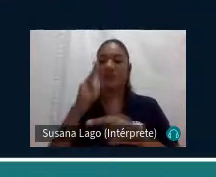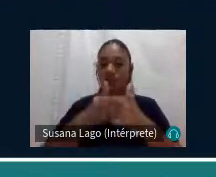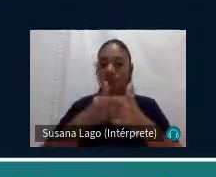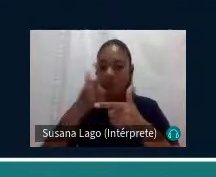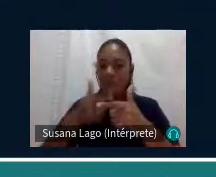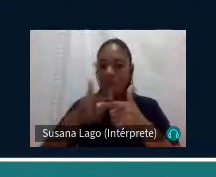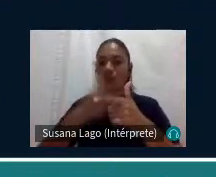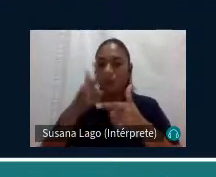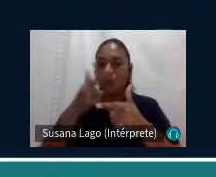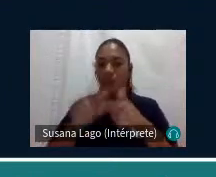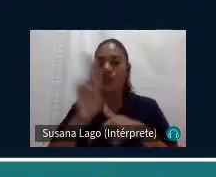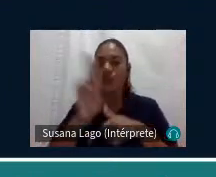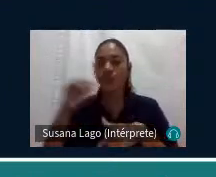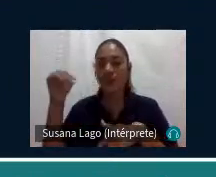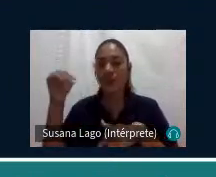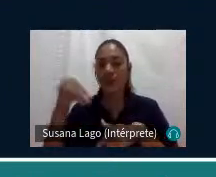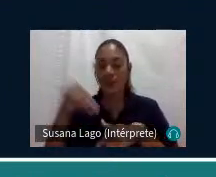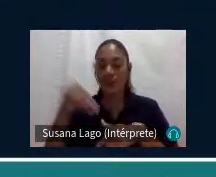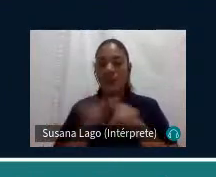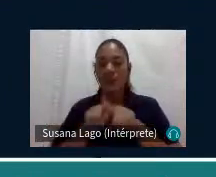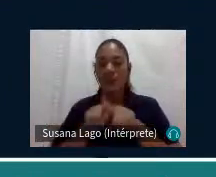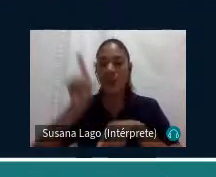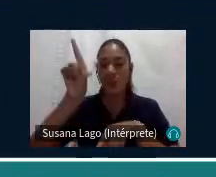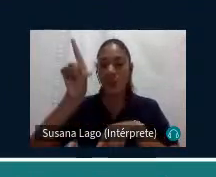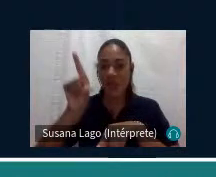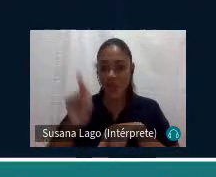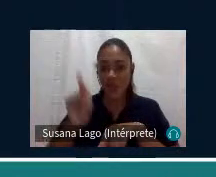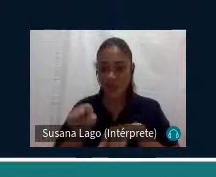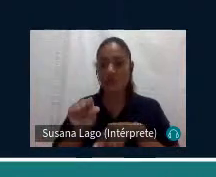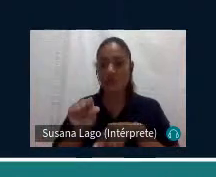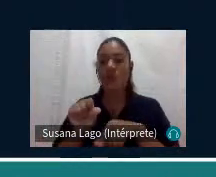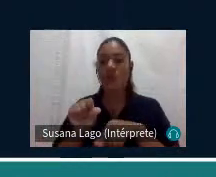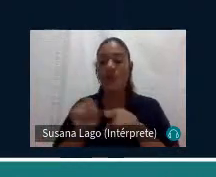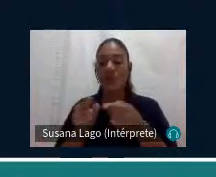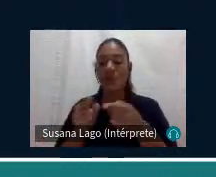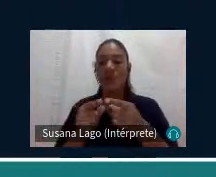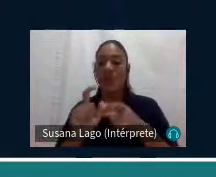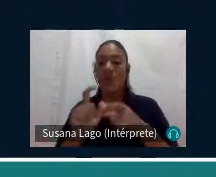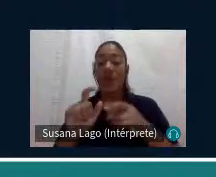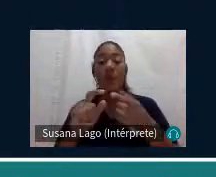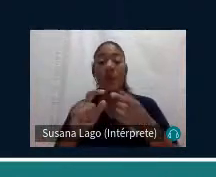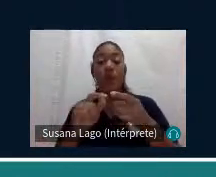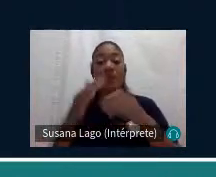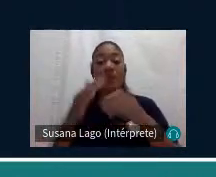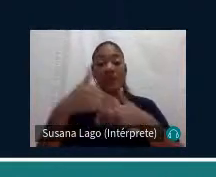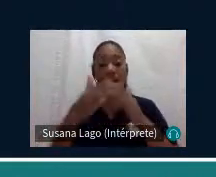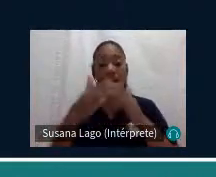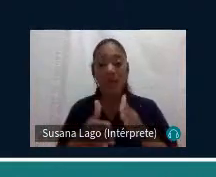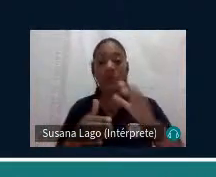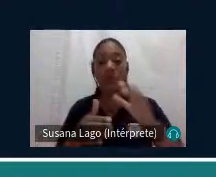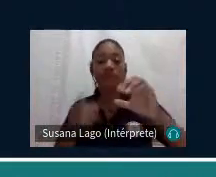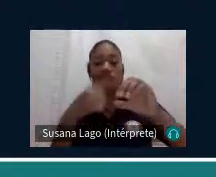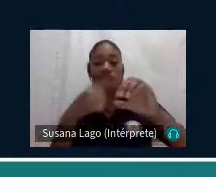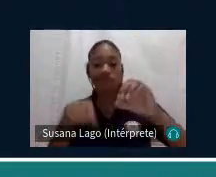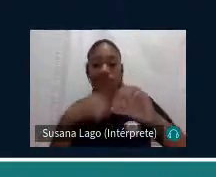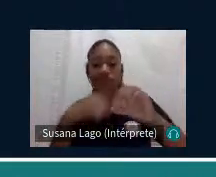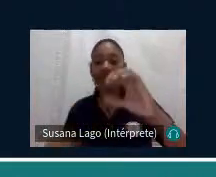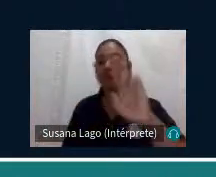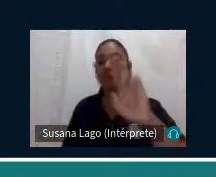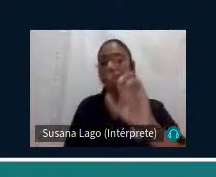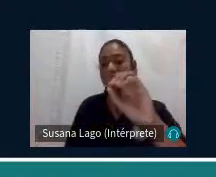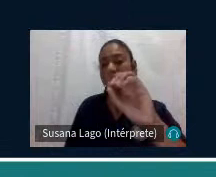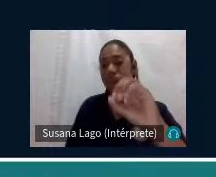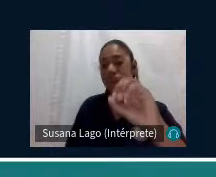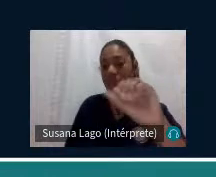do redutor e o diâmetro da roda. Que são as 3 coisas mais importantes aqui. Aí a gente vai para a questão,